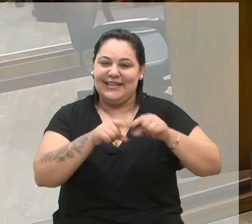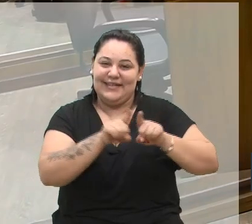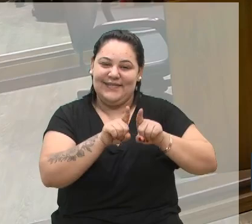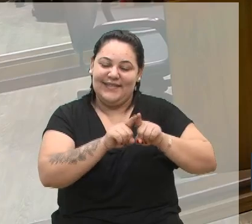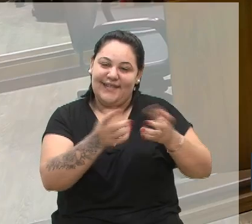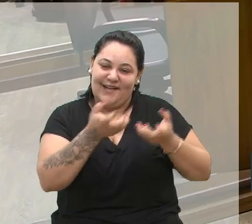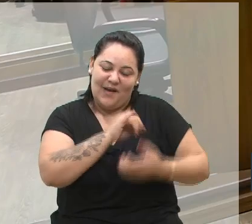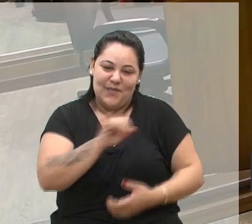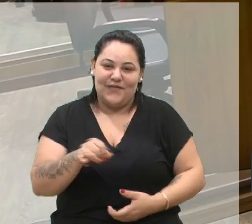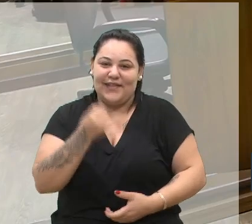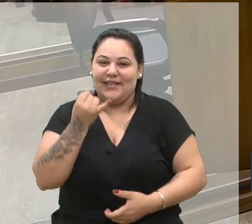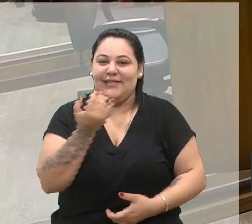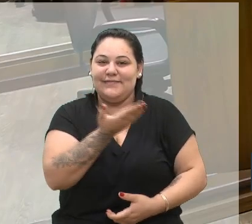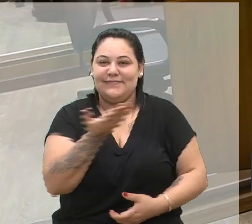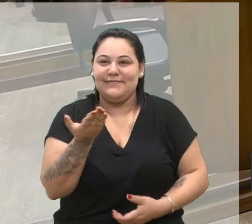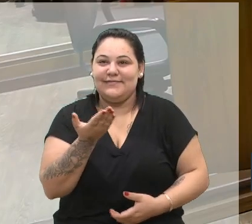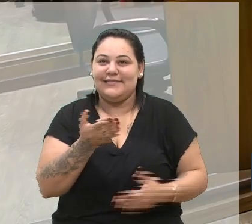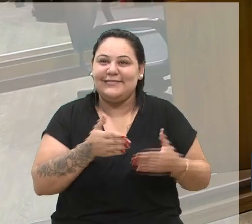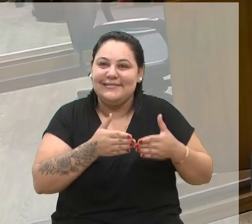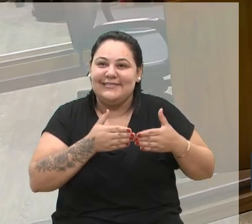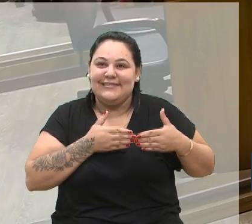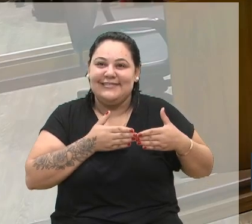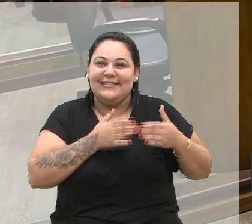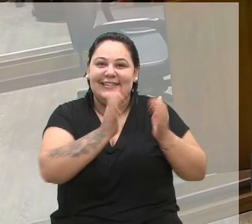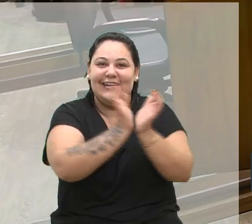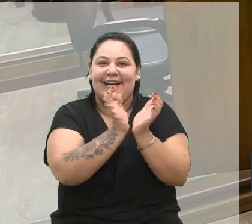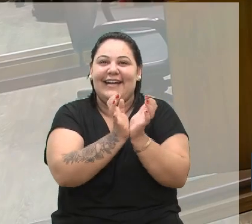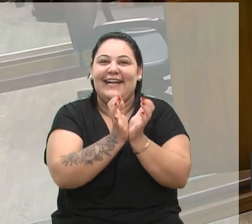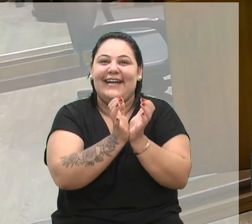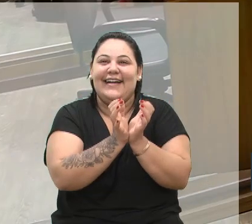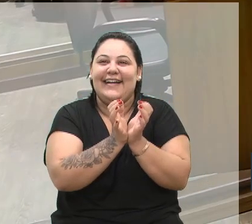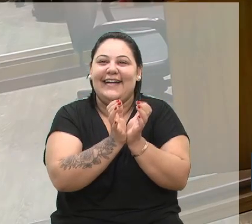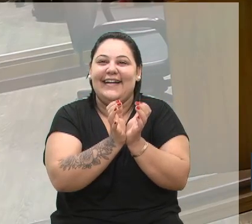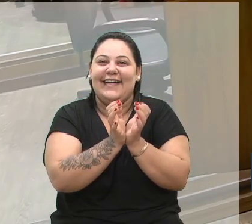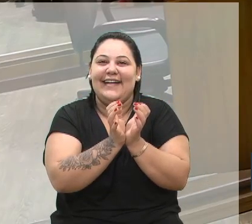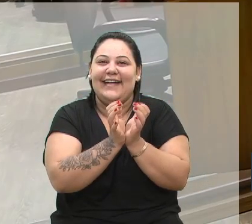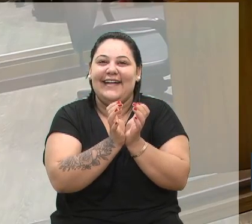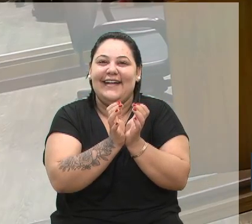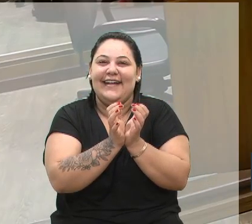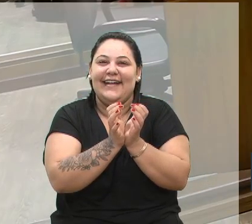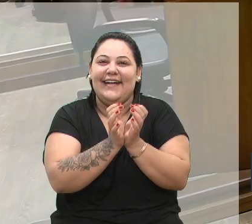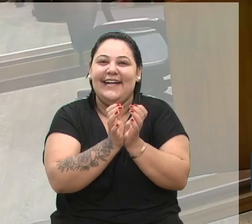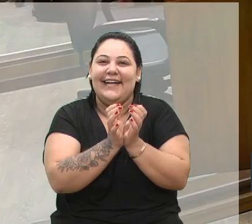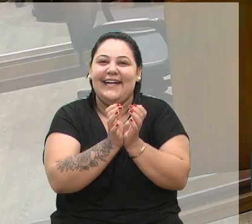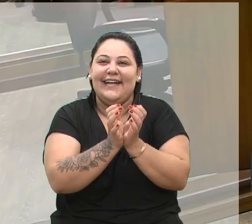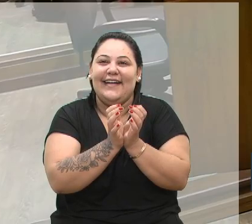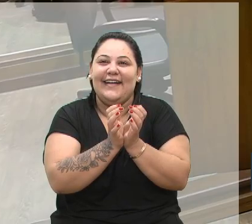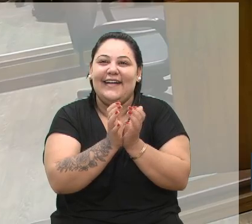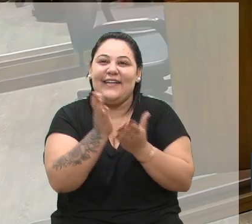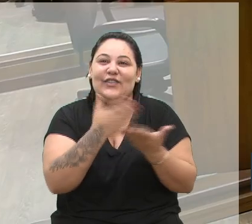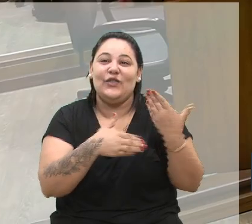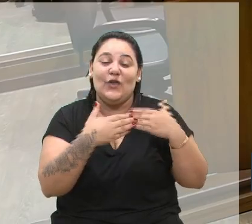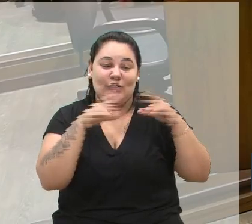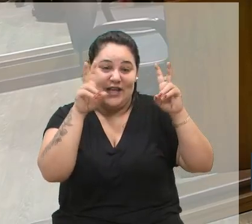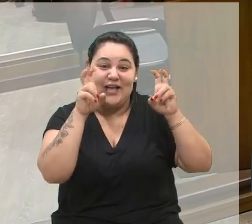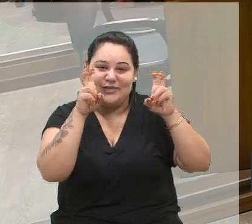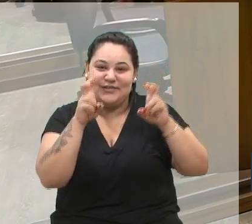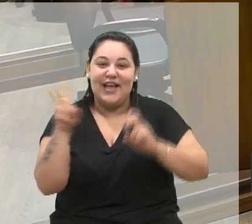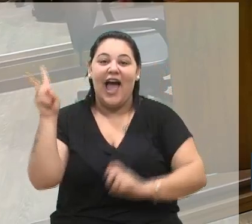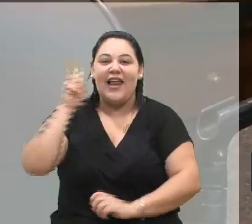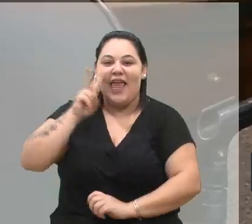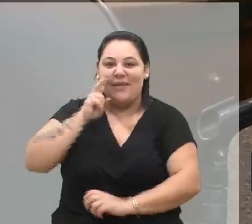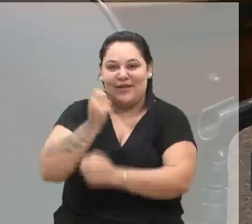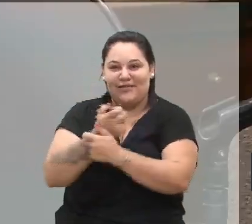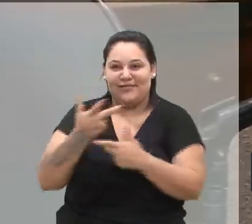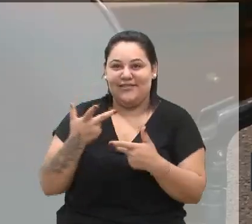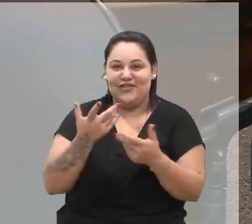aqui a gentileza dos colegas. Eu sei como é, já entrei assim um pouquinho, e sempre a gente quer. Todos os assuntos nos remetem a lembranças e a